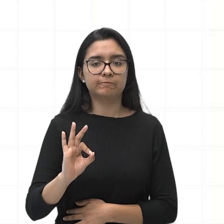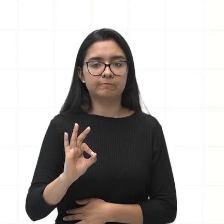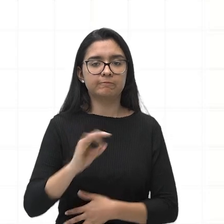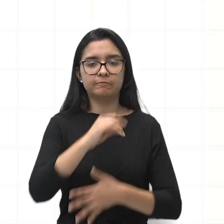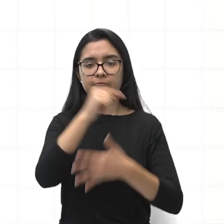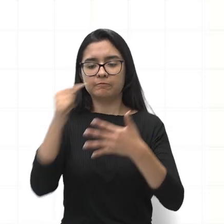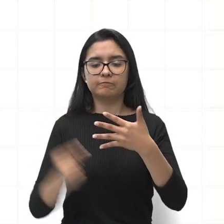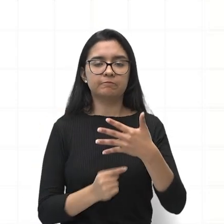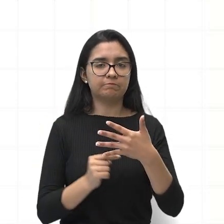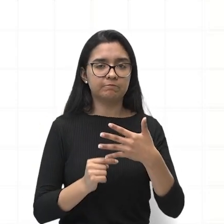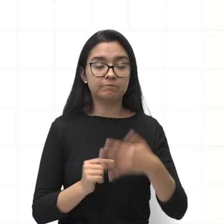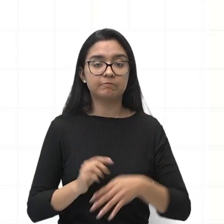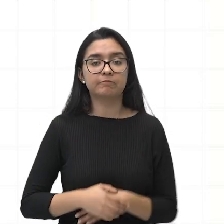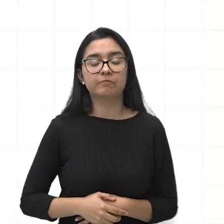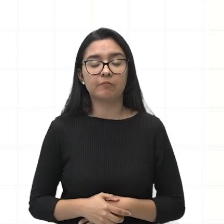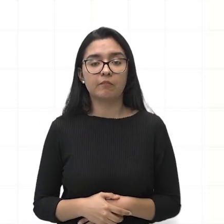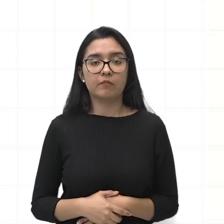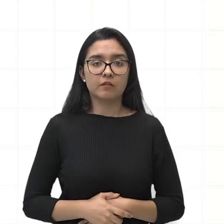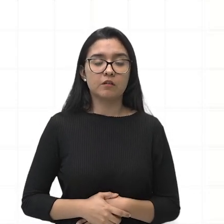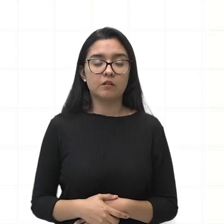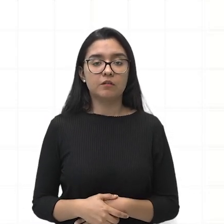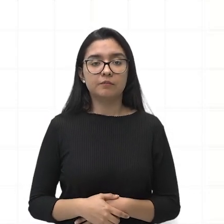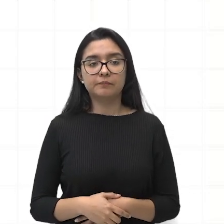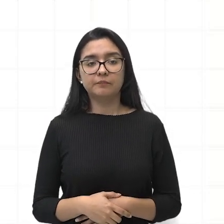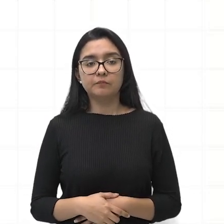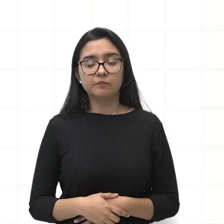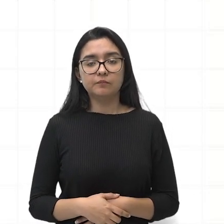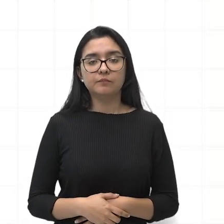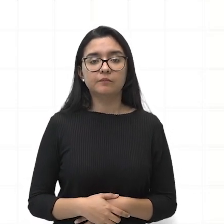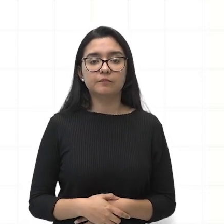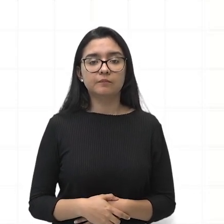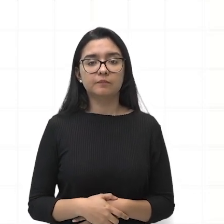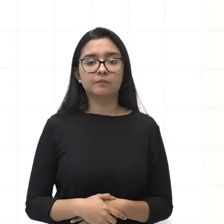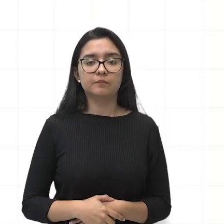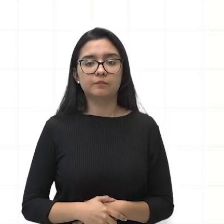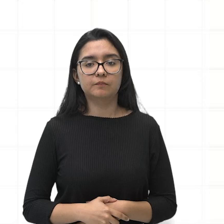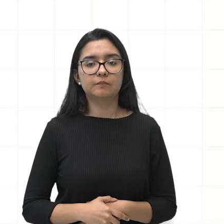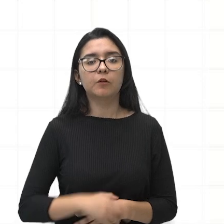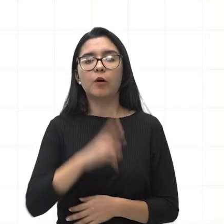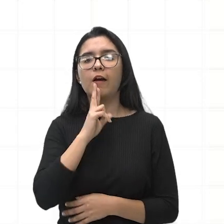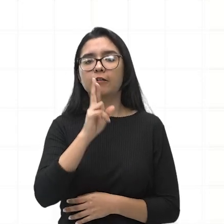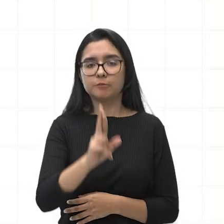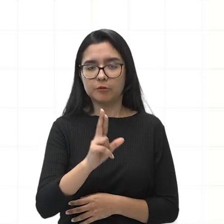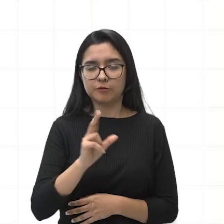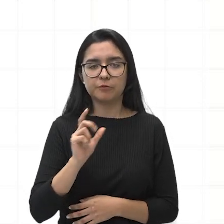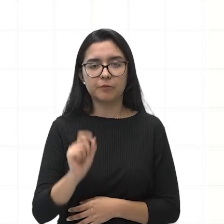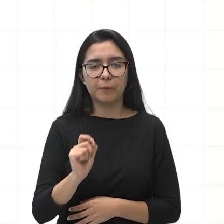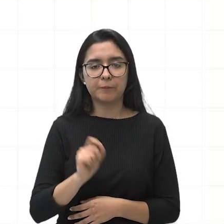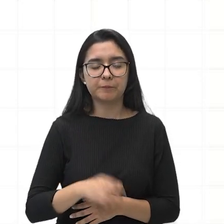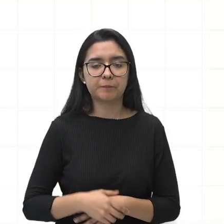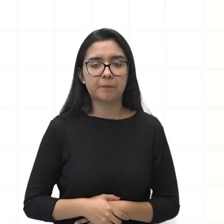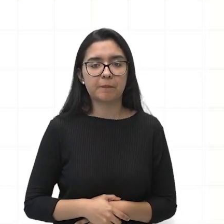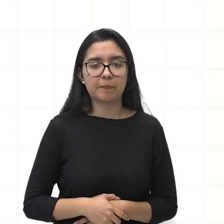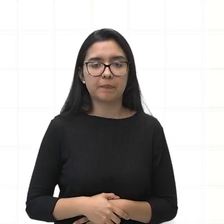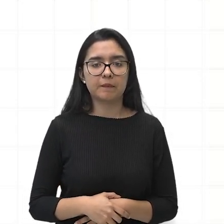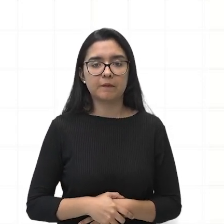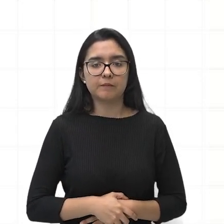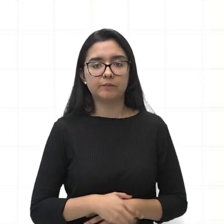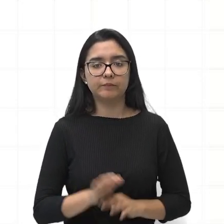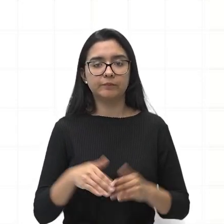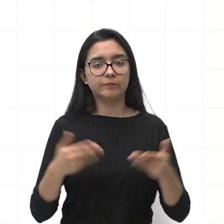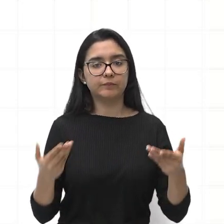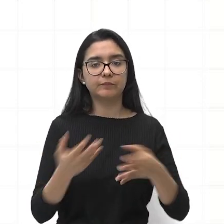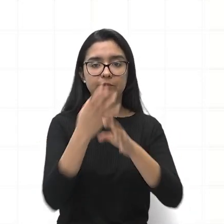9,78%. Muito bem. Então, resolução, Para calcular a